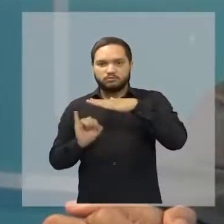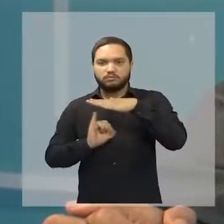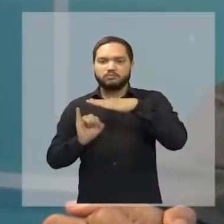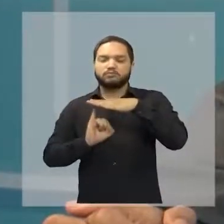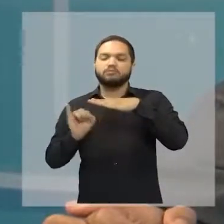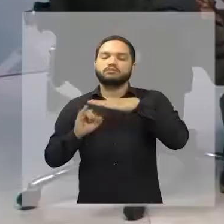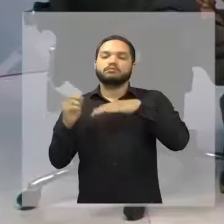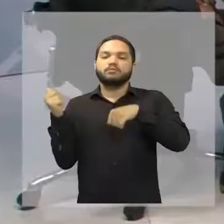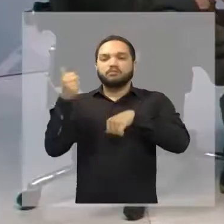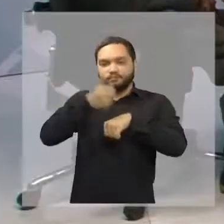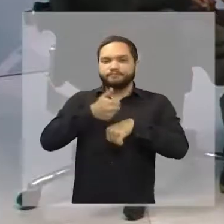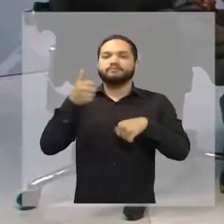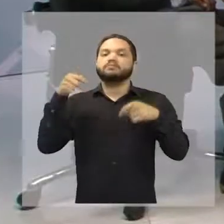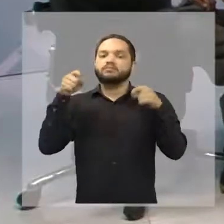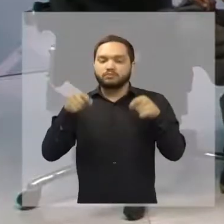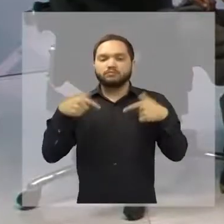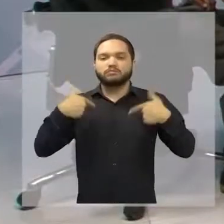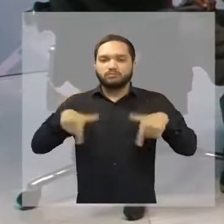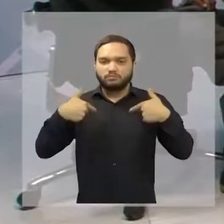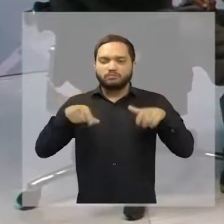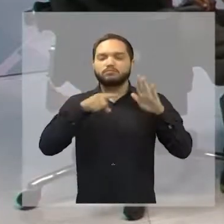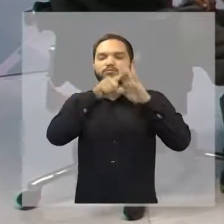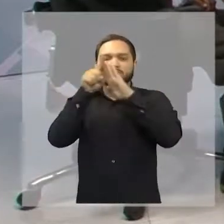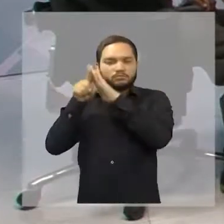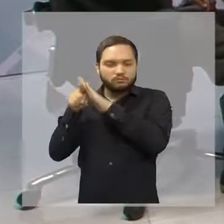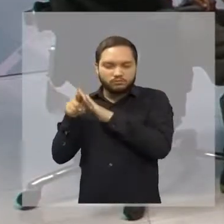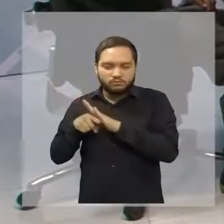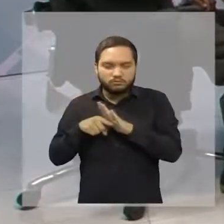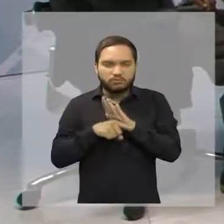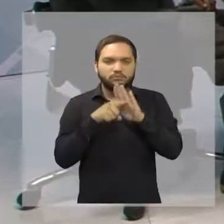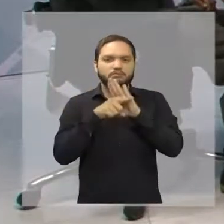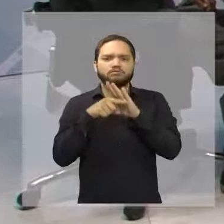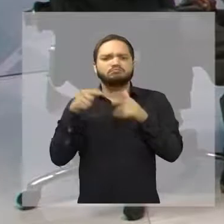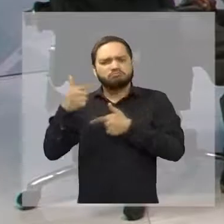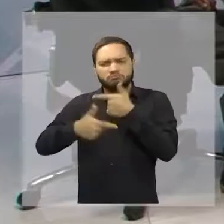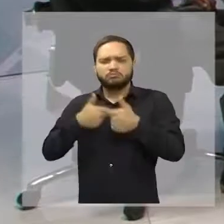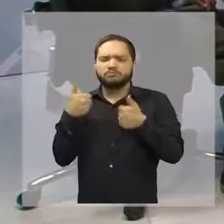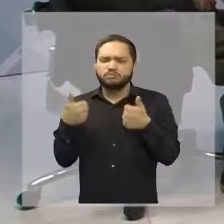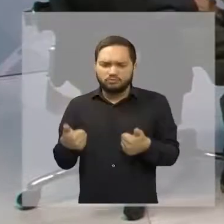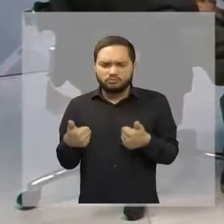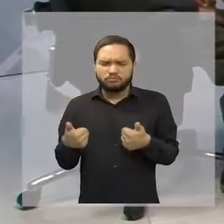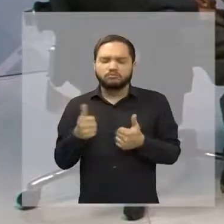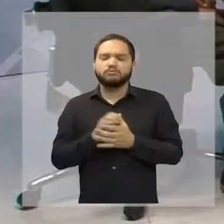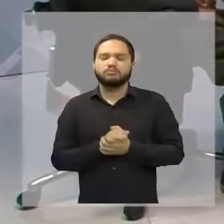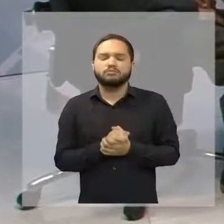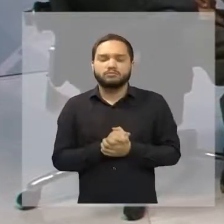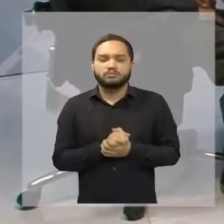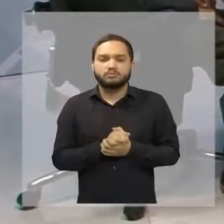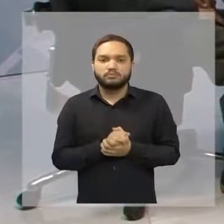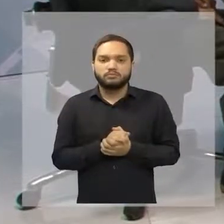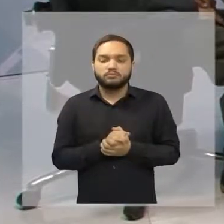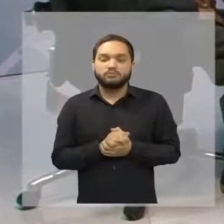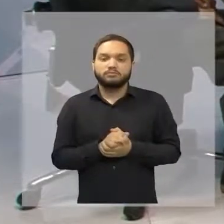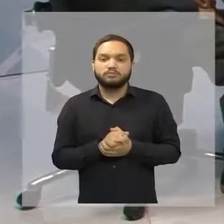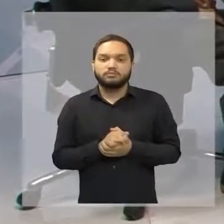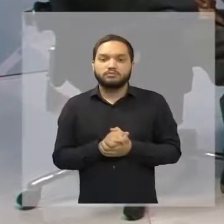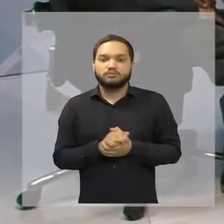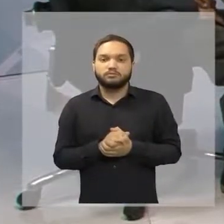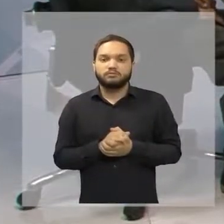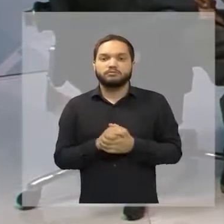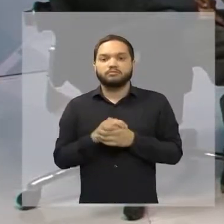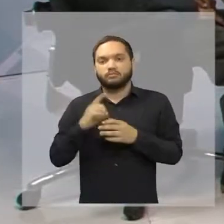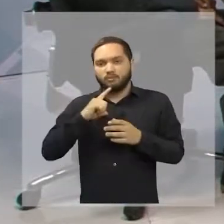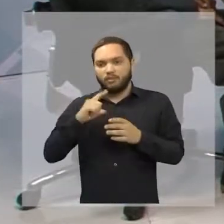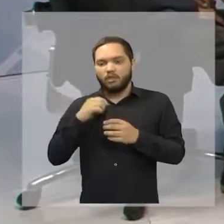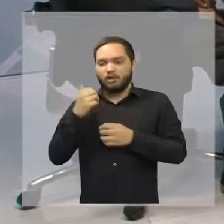si essa tarefa e vem fazendo muito bem até aqui. O censo, que se